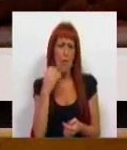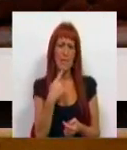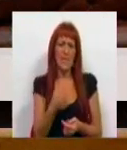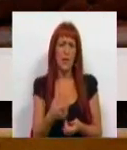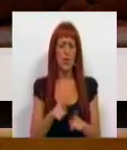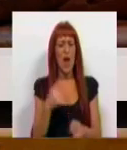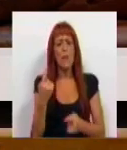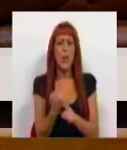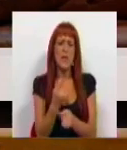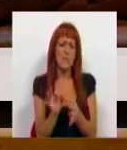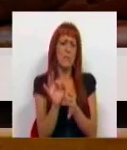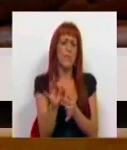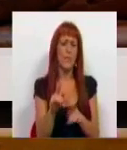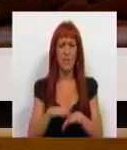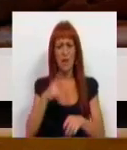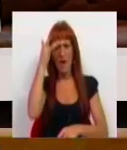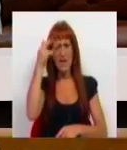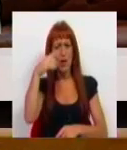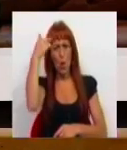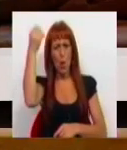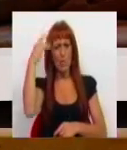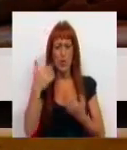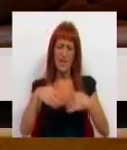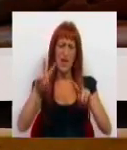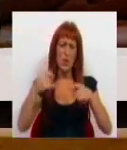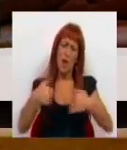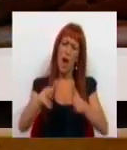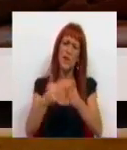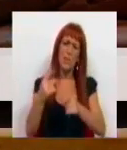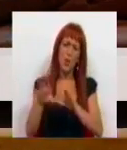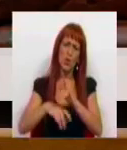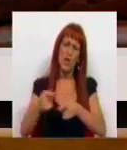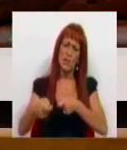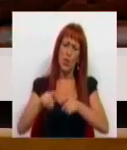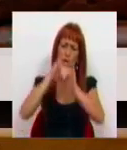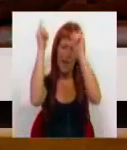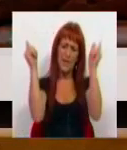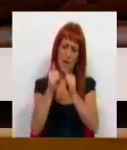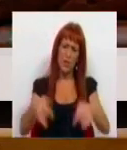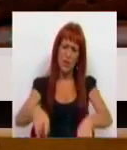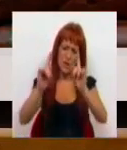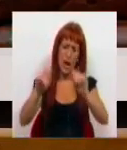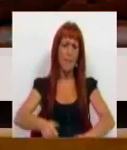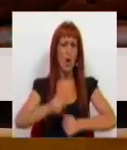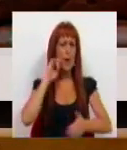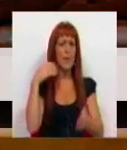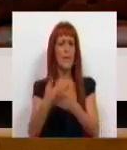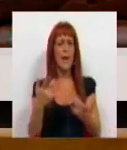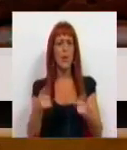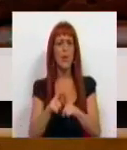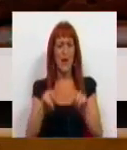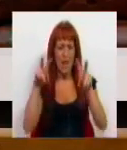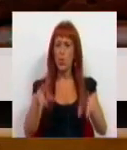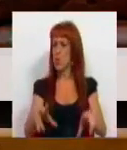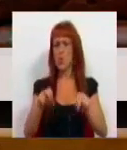normalmente alguma coisa. Fácil é compreender que deixar o assunto à espera de condições de coordenação internacional é a melhor garantia que esse